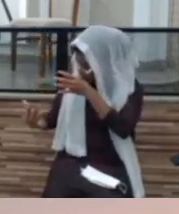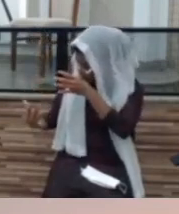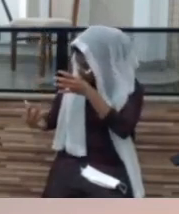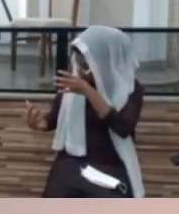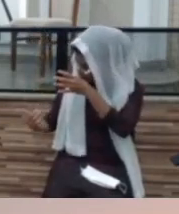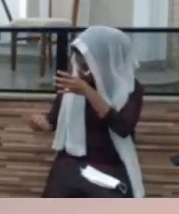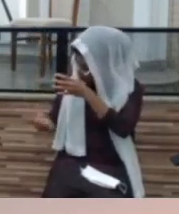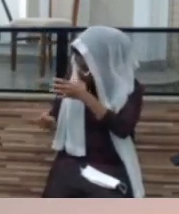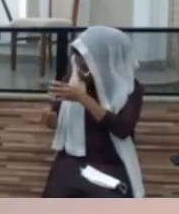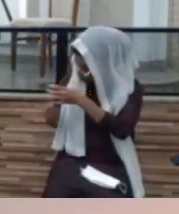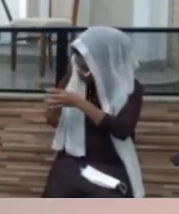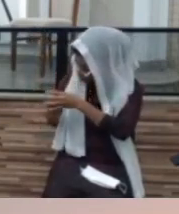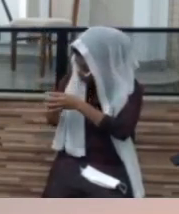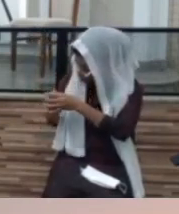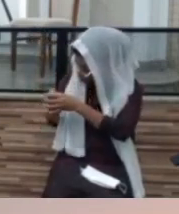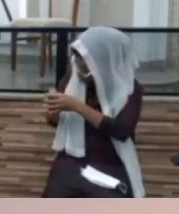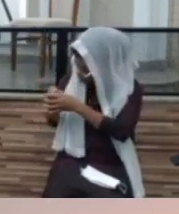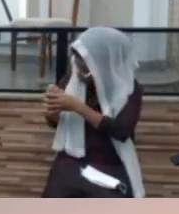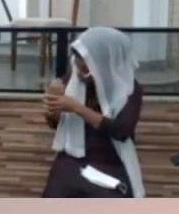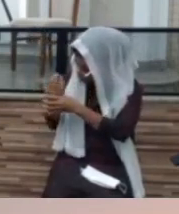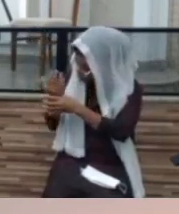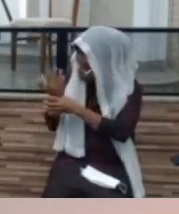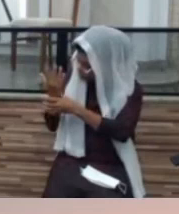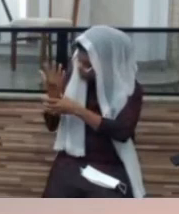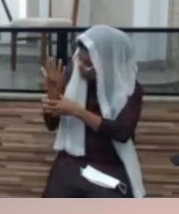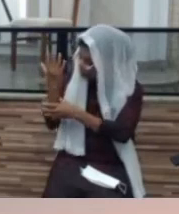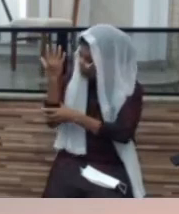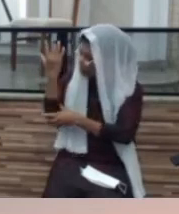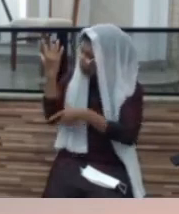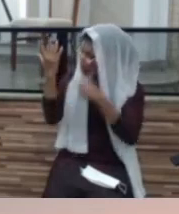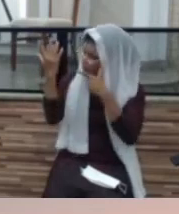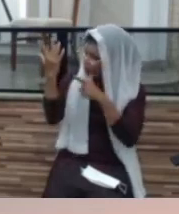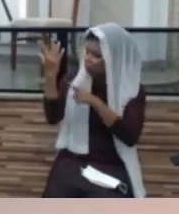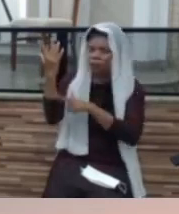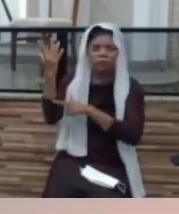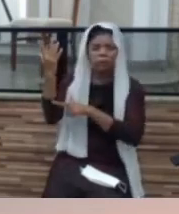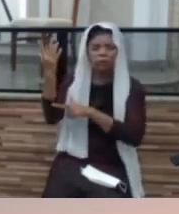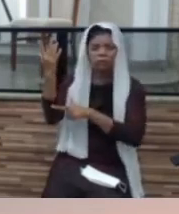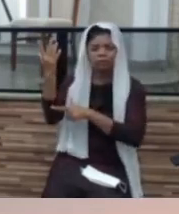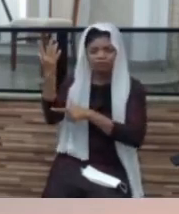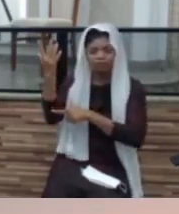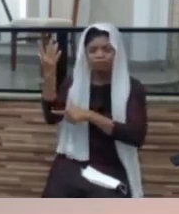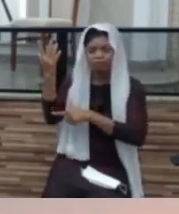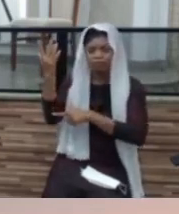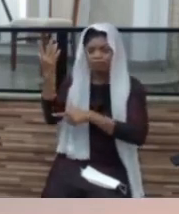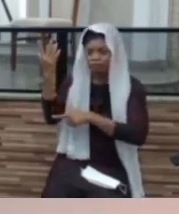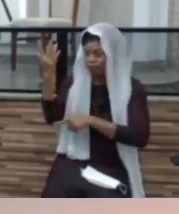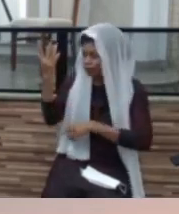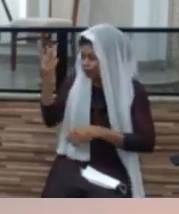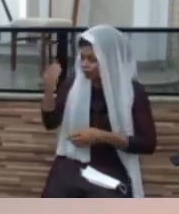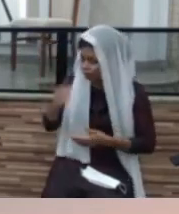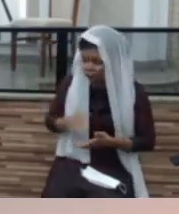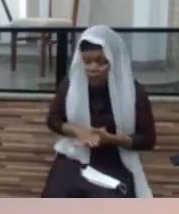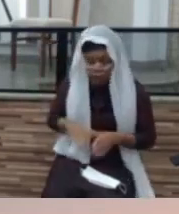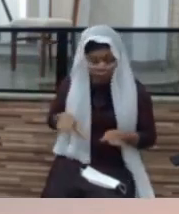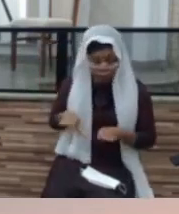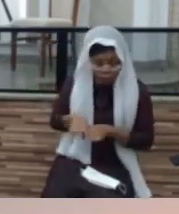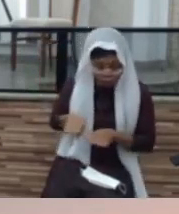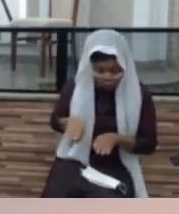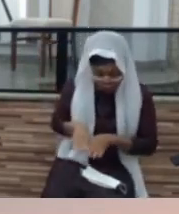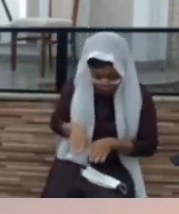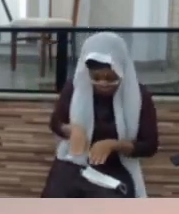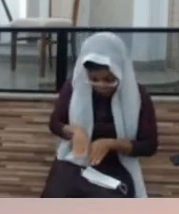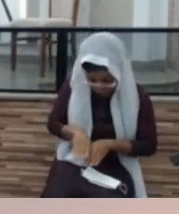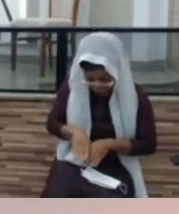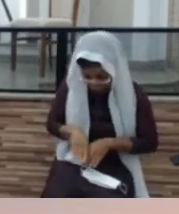Glória ao nome do Senhor. Ninguém pode matar uma oliveira. E o salmista, irmãos, Davi, no Salmo 52, o que ele diz? Eu